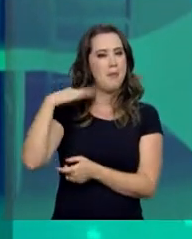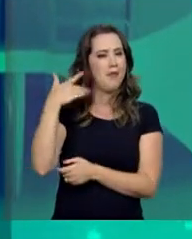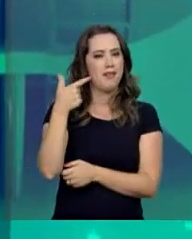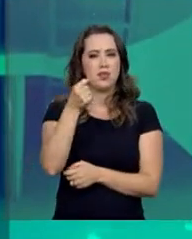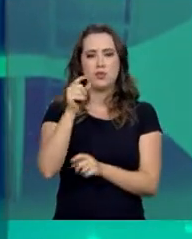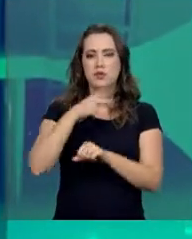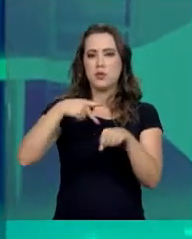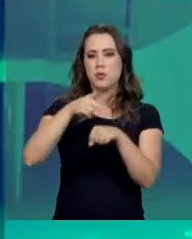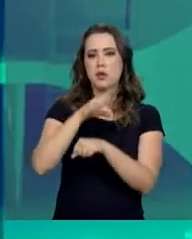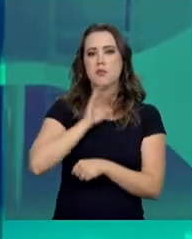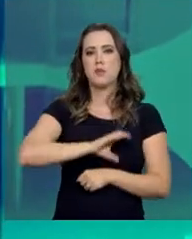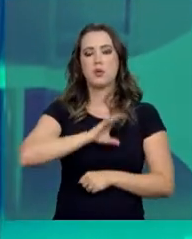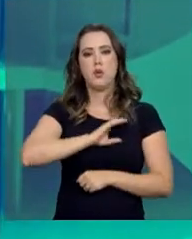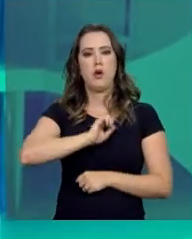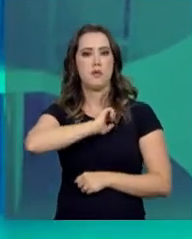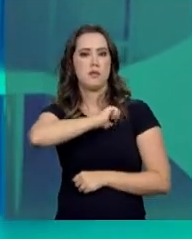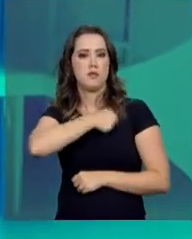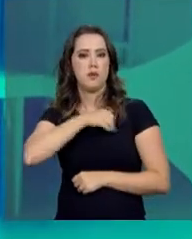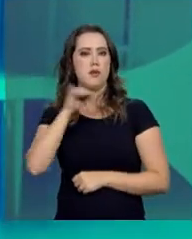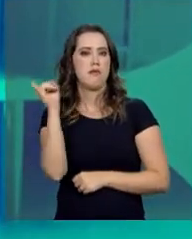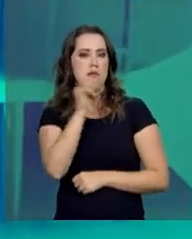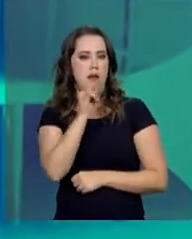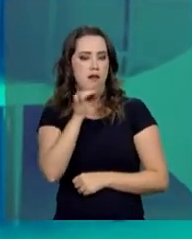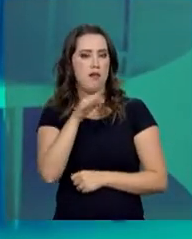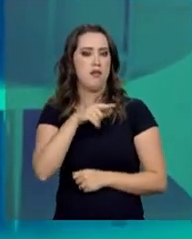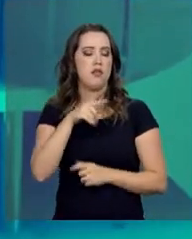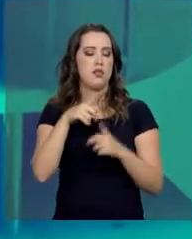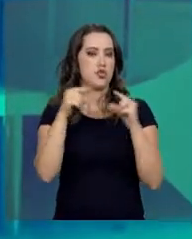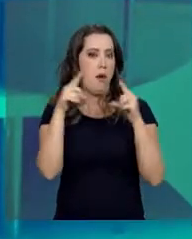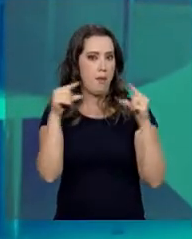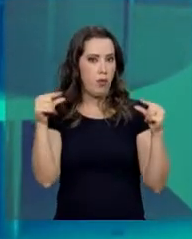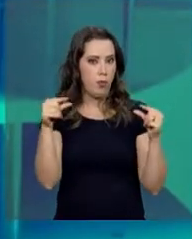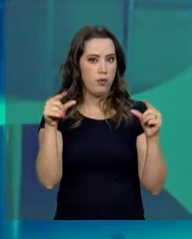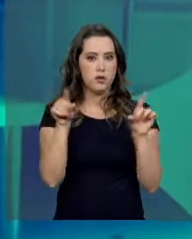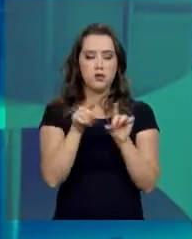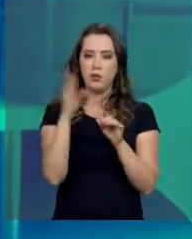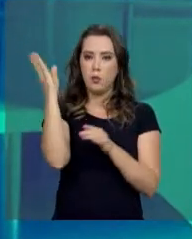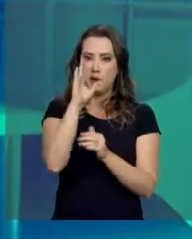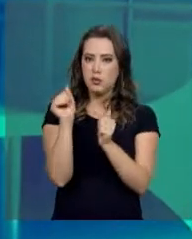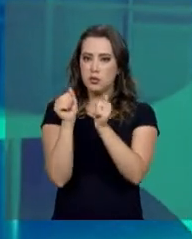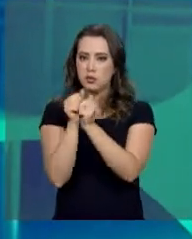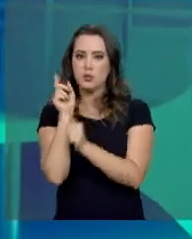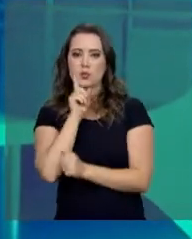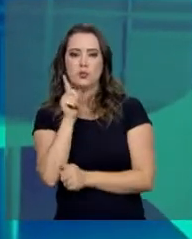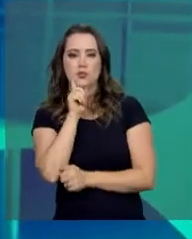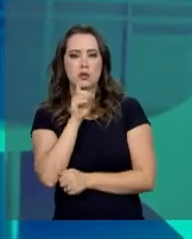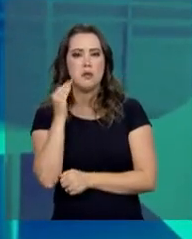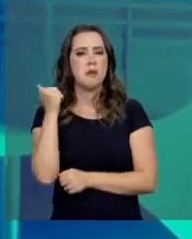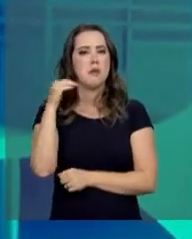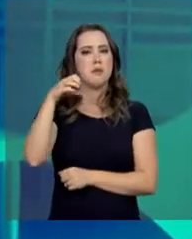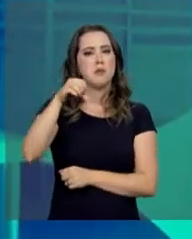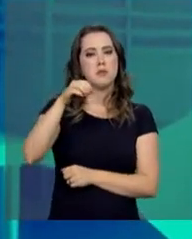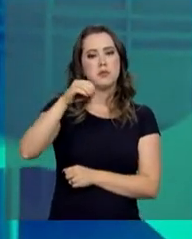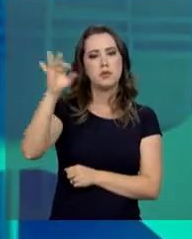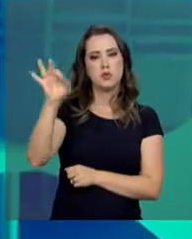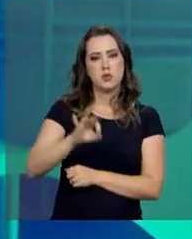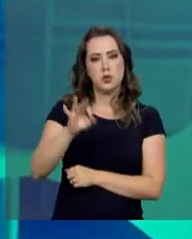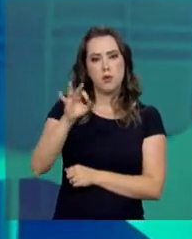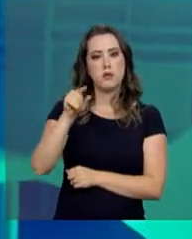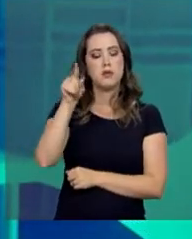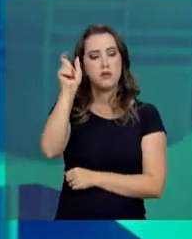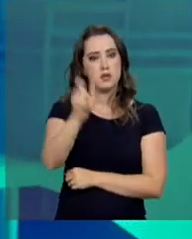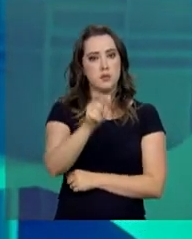países como portugal espanha itália e japão com este acordo entre o brasil e os estados unidos mais de 90% dos trabalhadores